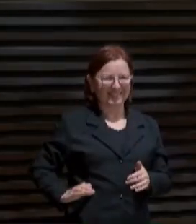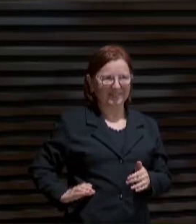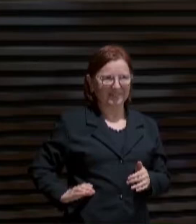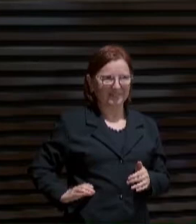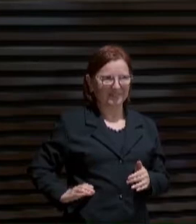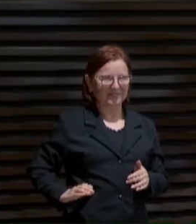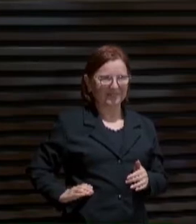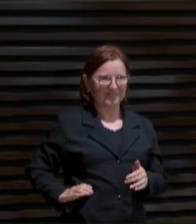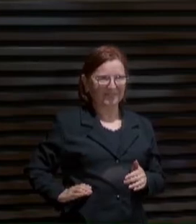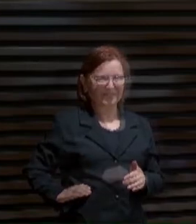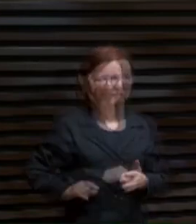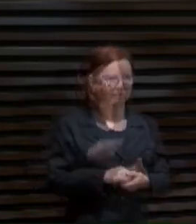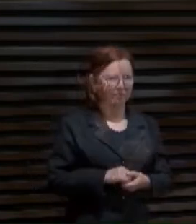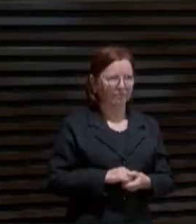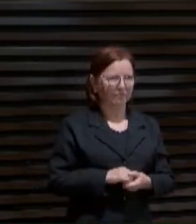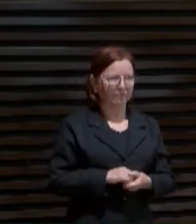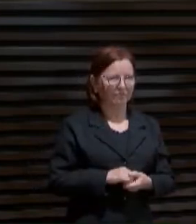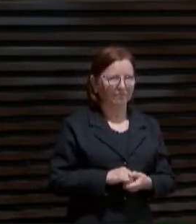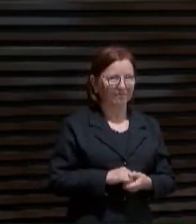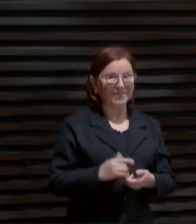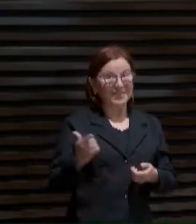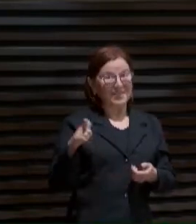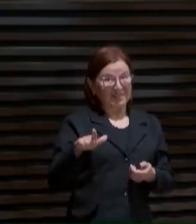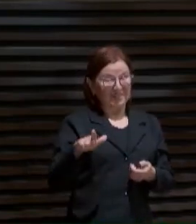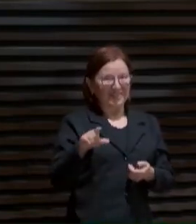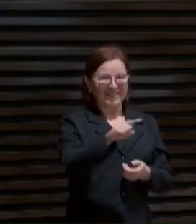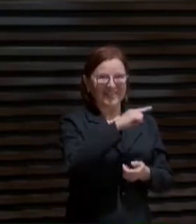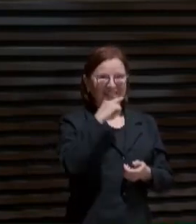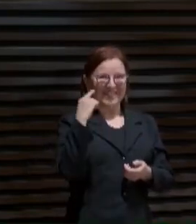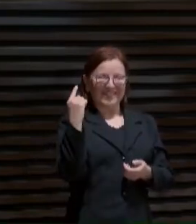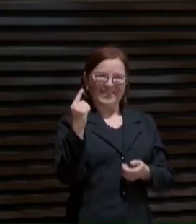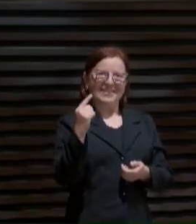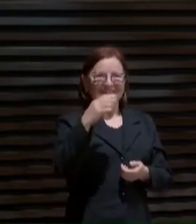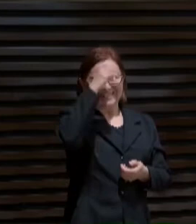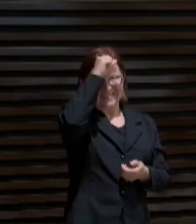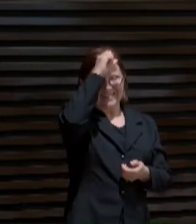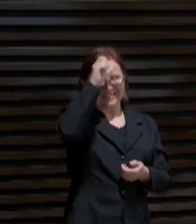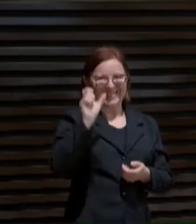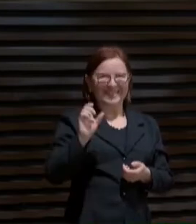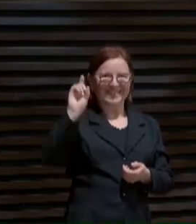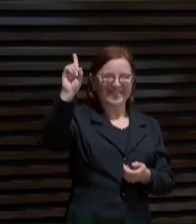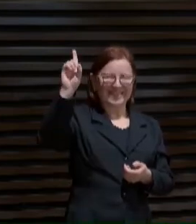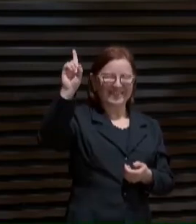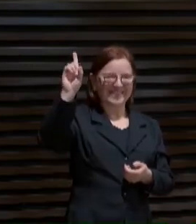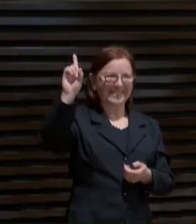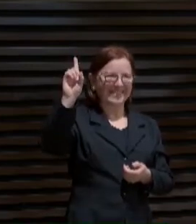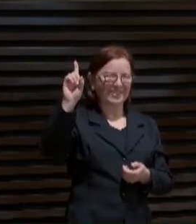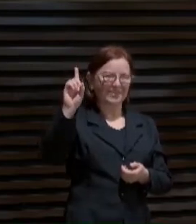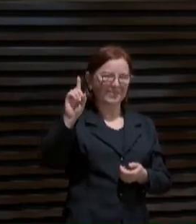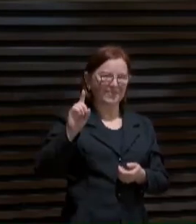e nós vamos pegar o nosso boletinho mais uma vez mais vamos nos expor a palavra de Deus e somos expostos